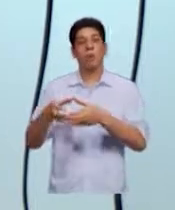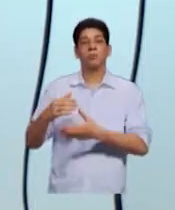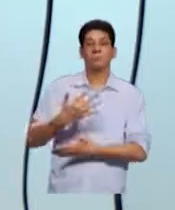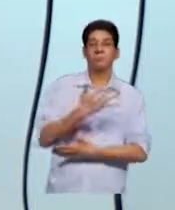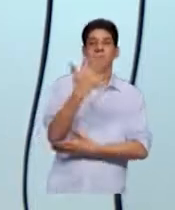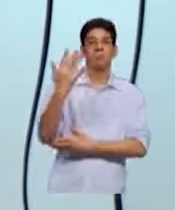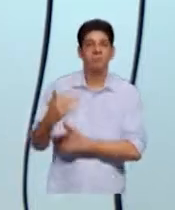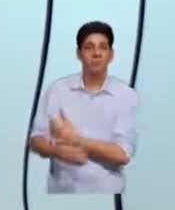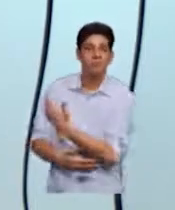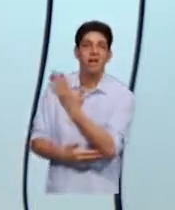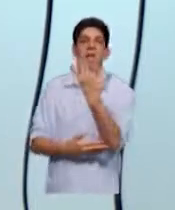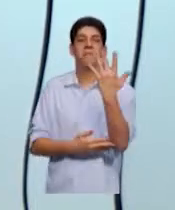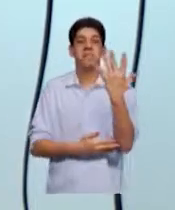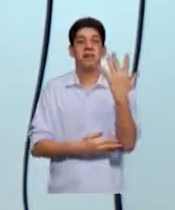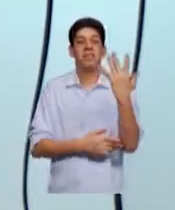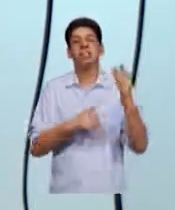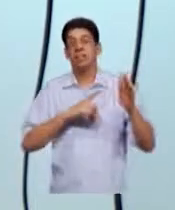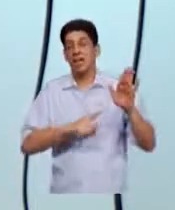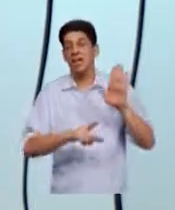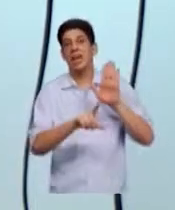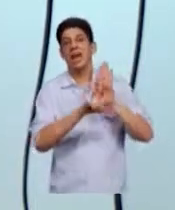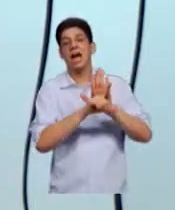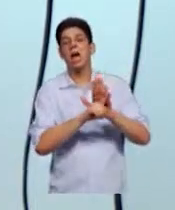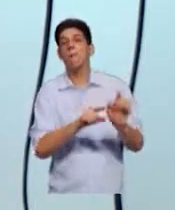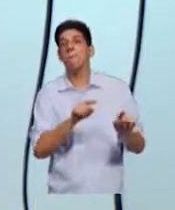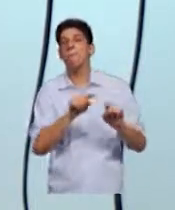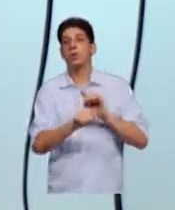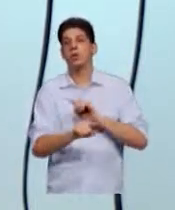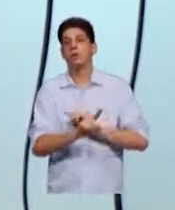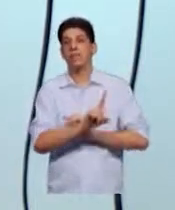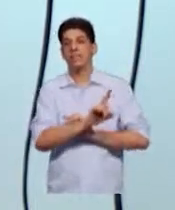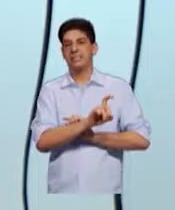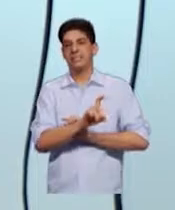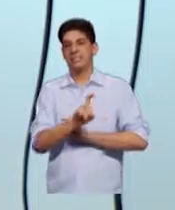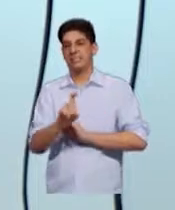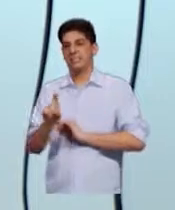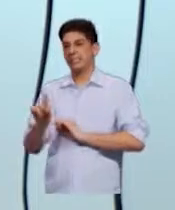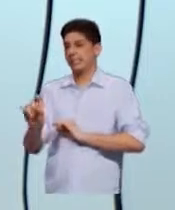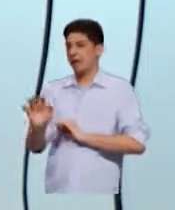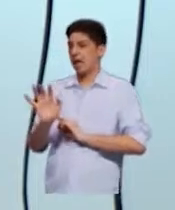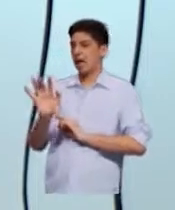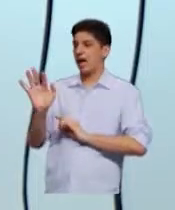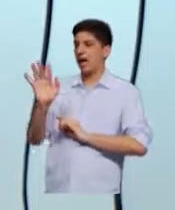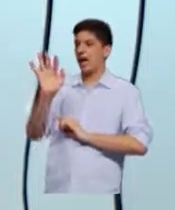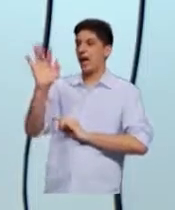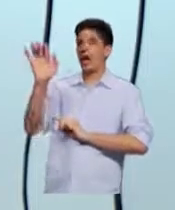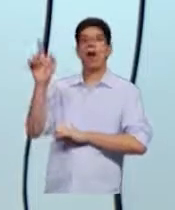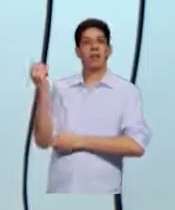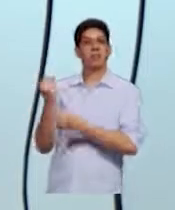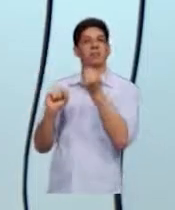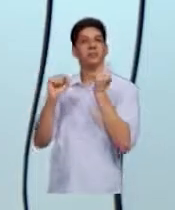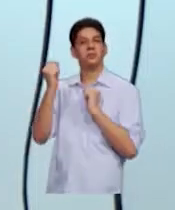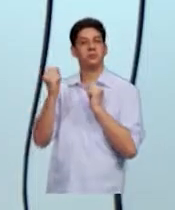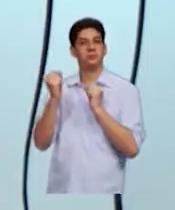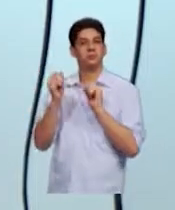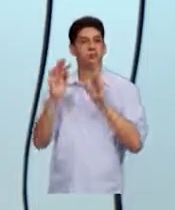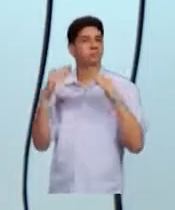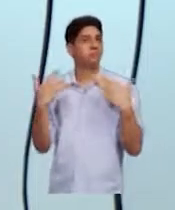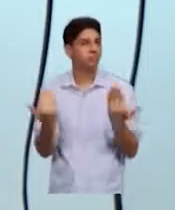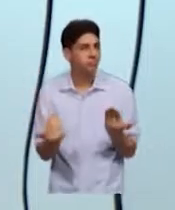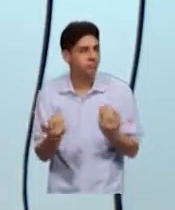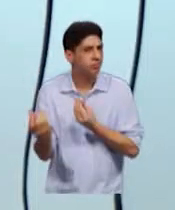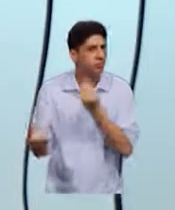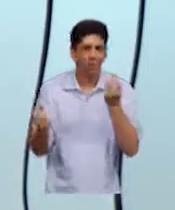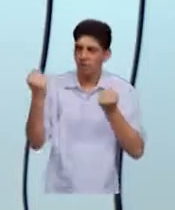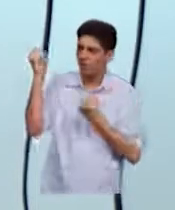tem leis que proíbem o uso desse gás nas indústrias. Então, como é que as indústrias fazem? Hoje